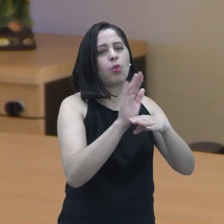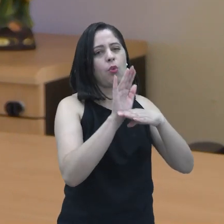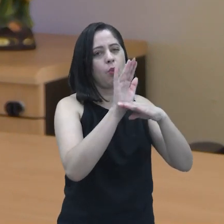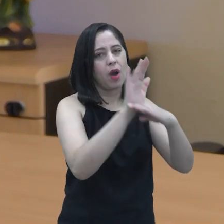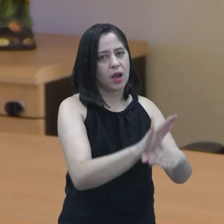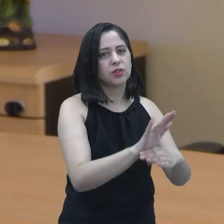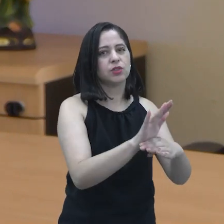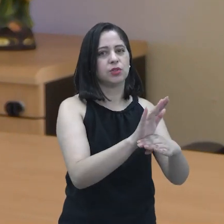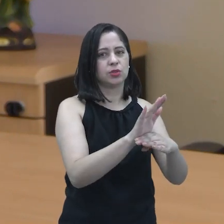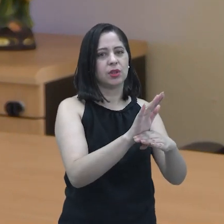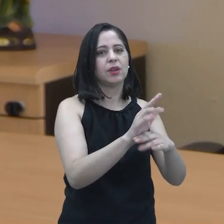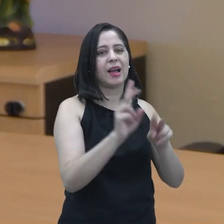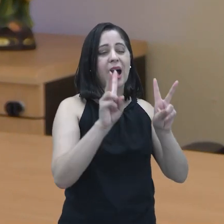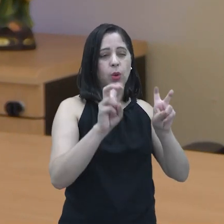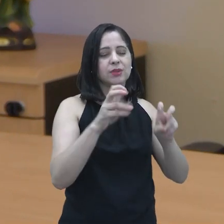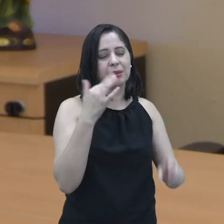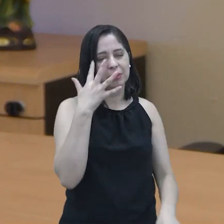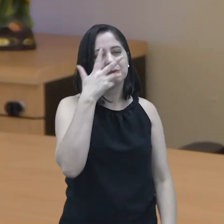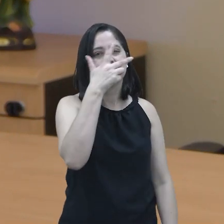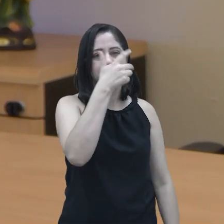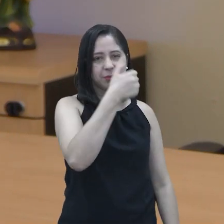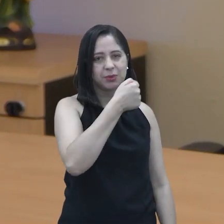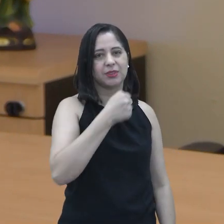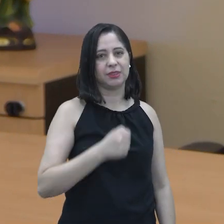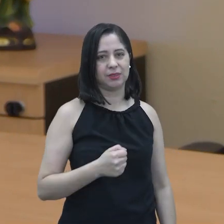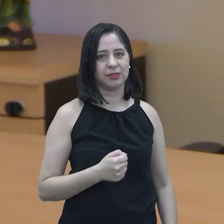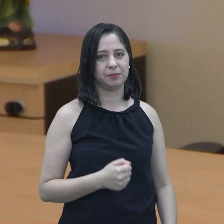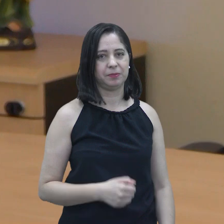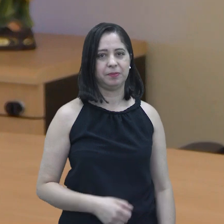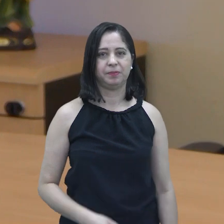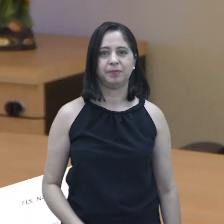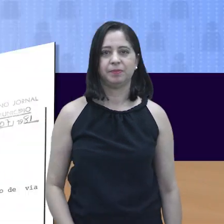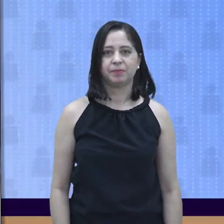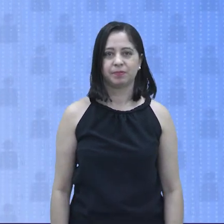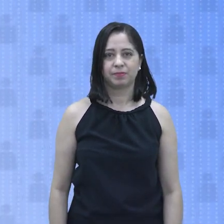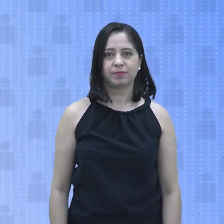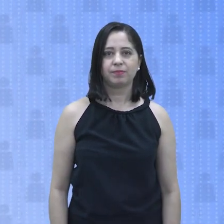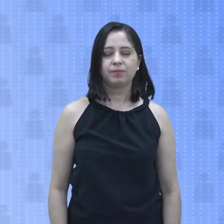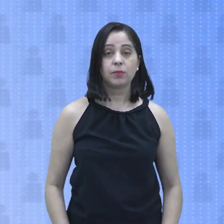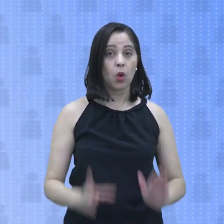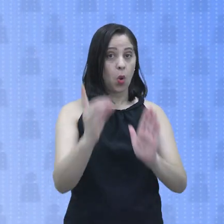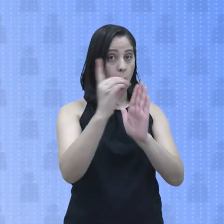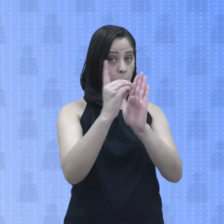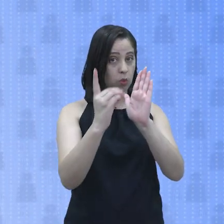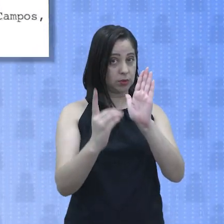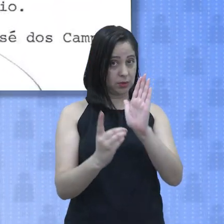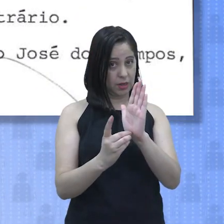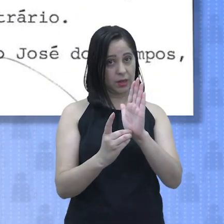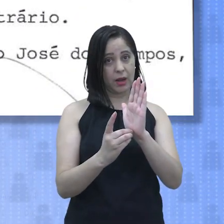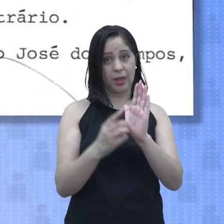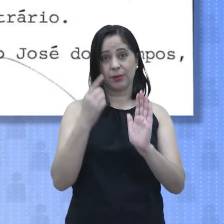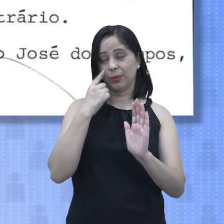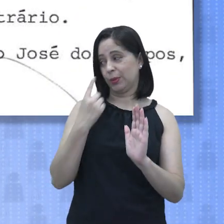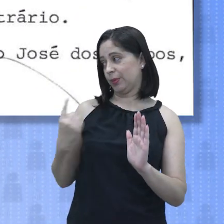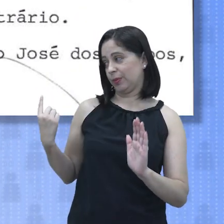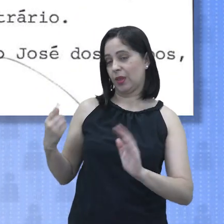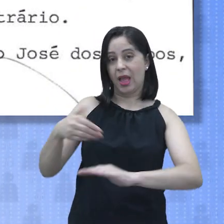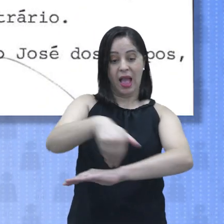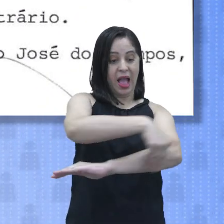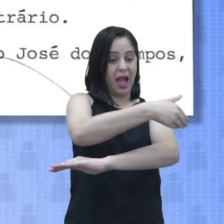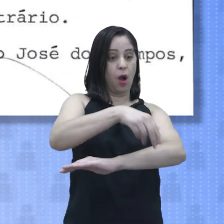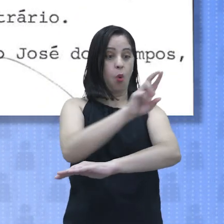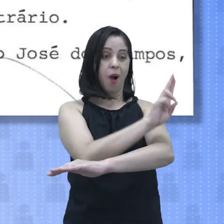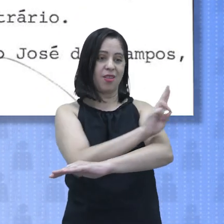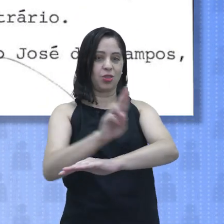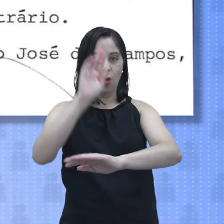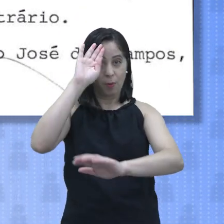causa bonita, que é a defesa do prisioneiro. O decreto que deu o nome de Franz de Castro a uma